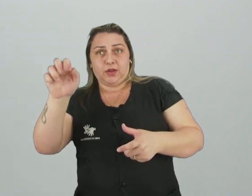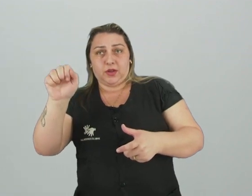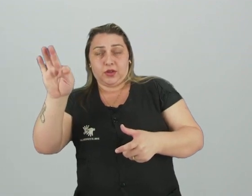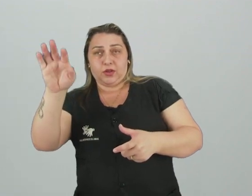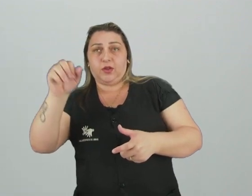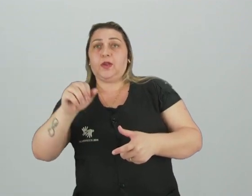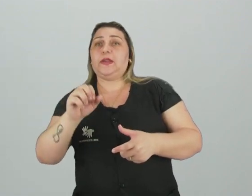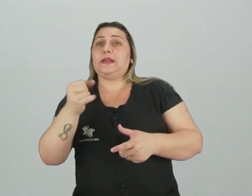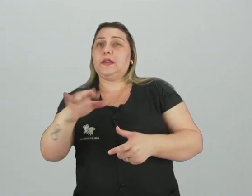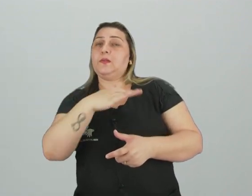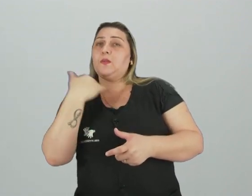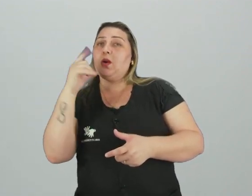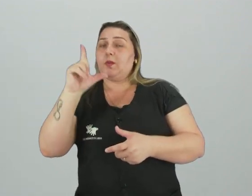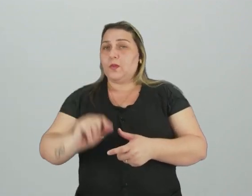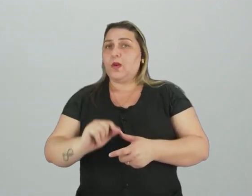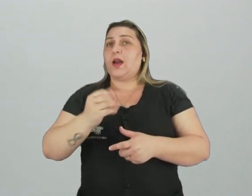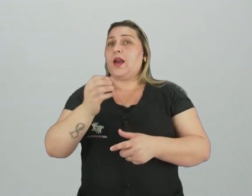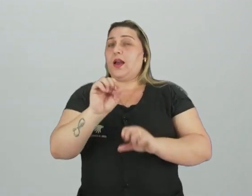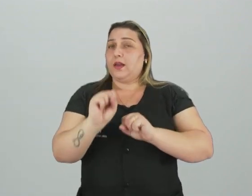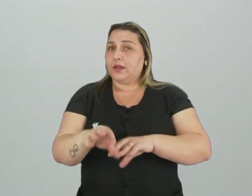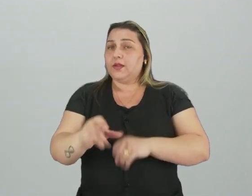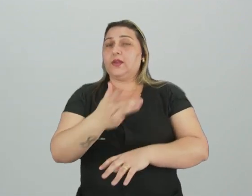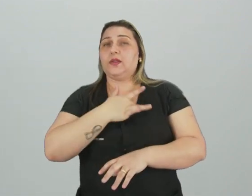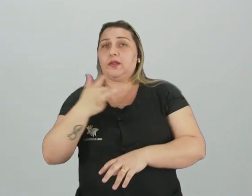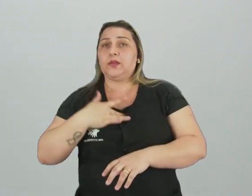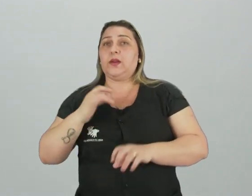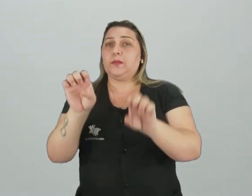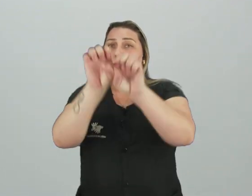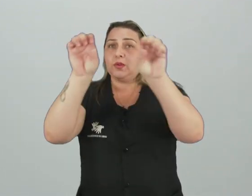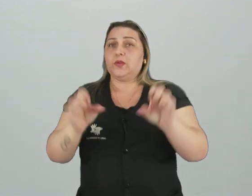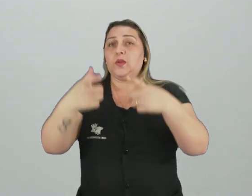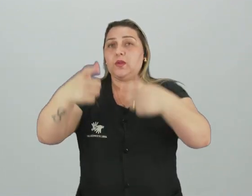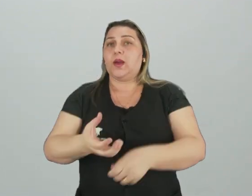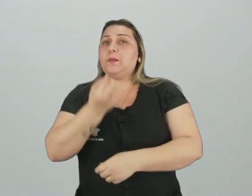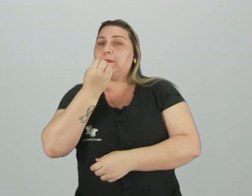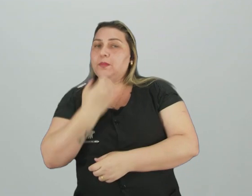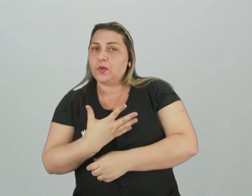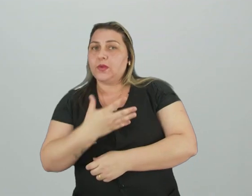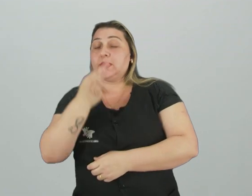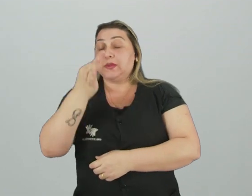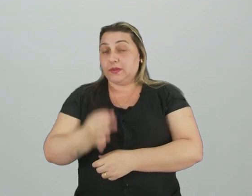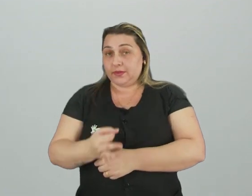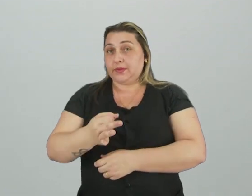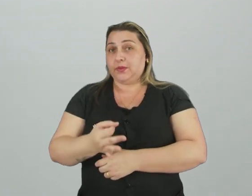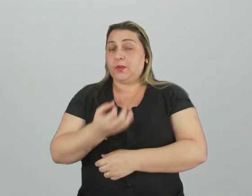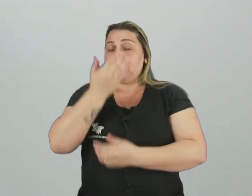a saúde, a educação e a estrutura daquele local é boa, certo? Então era